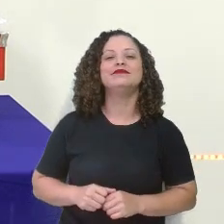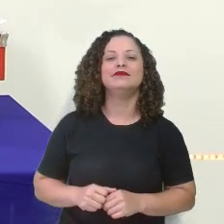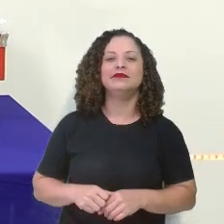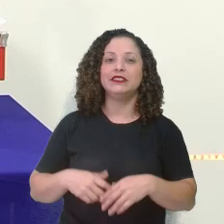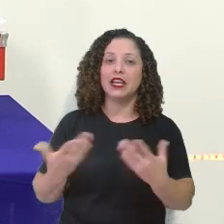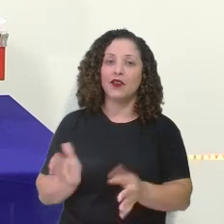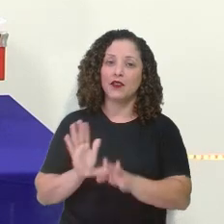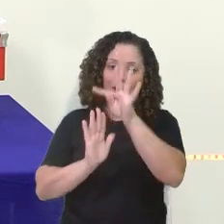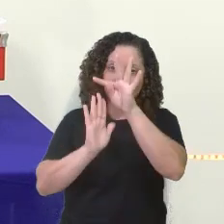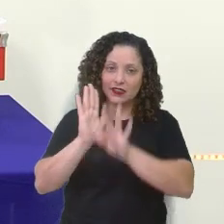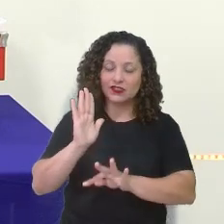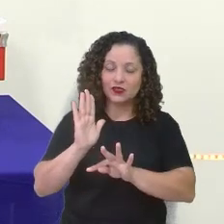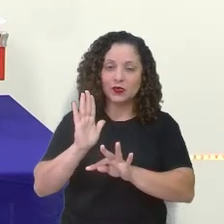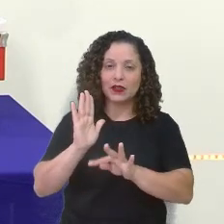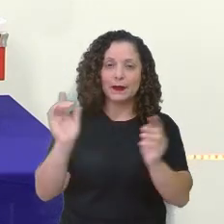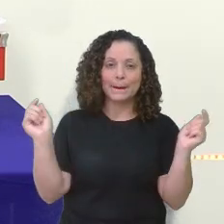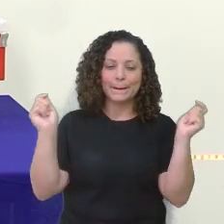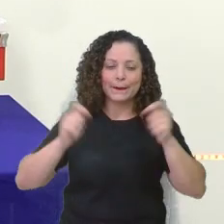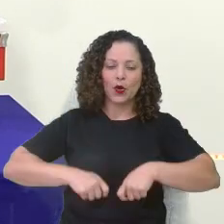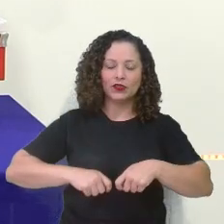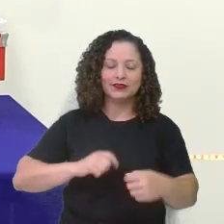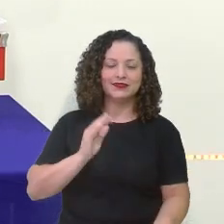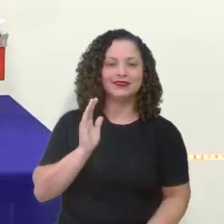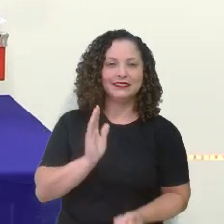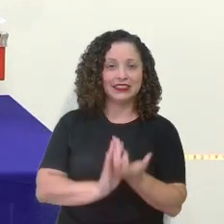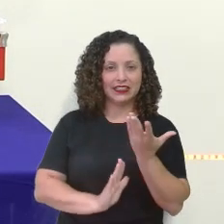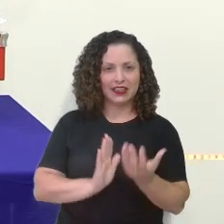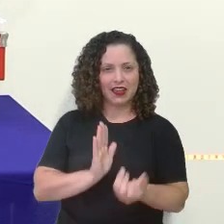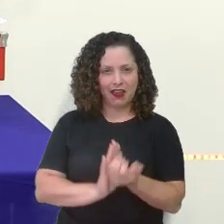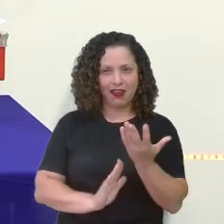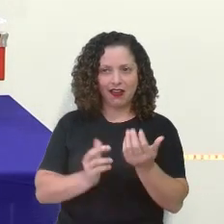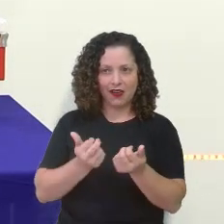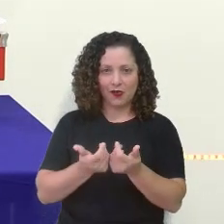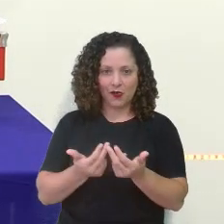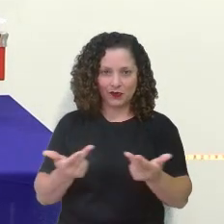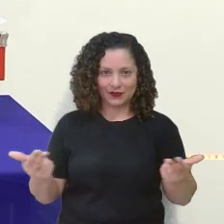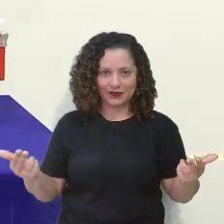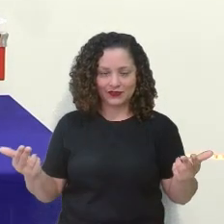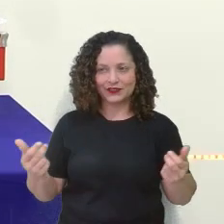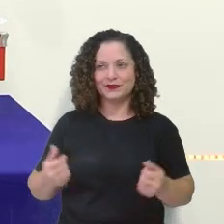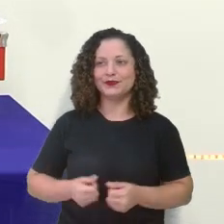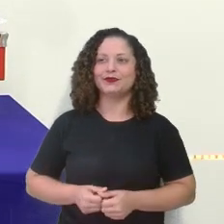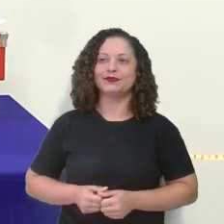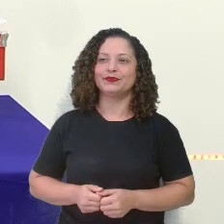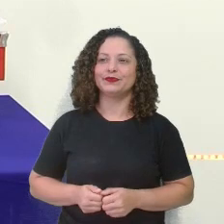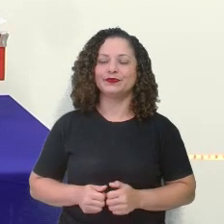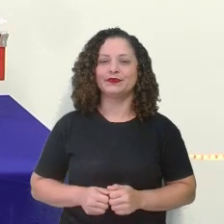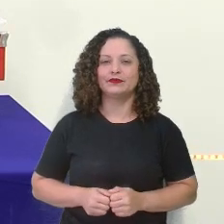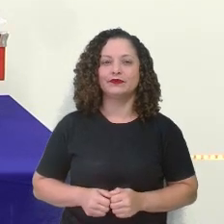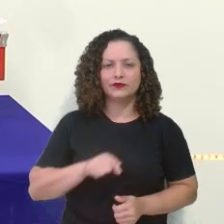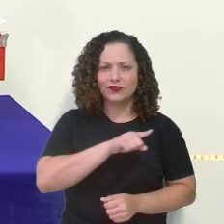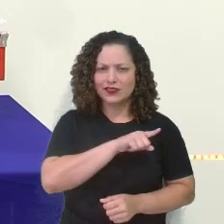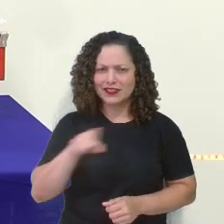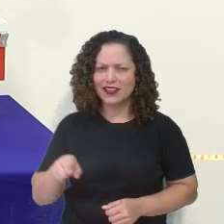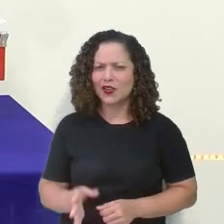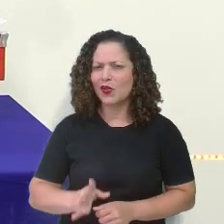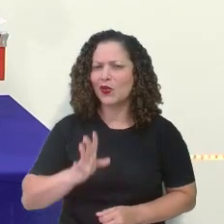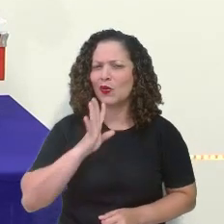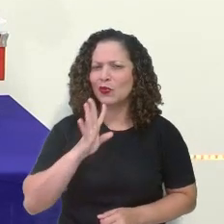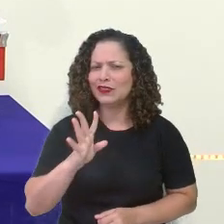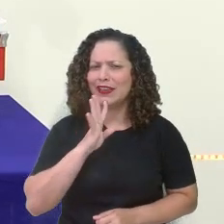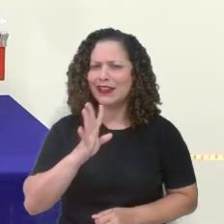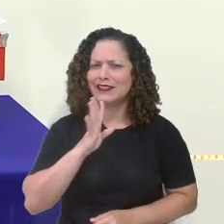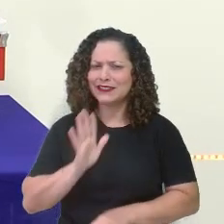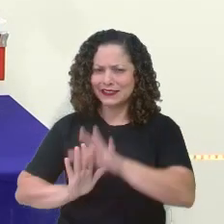a possibilidade de confeccionar alguma coisa. Olha só, e você já ouviu falar sobre esse tipo